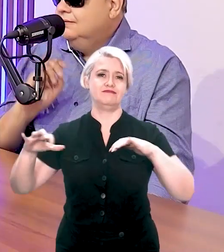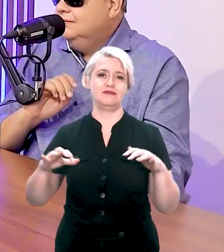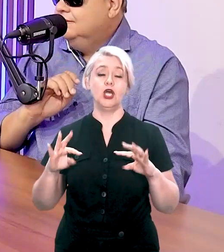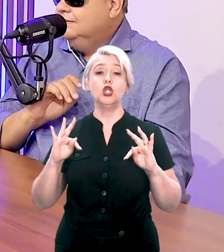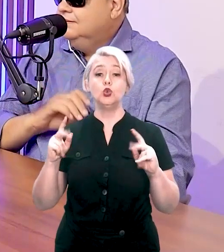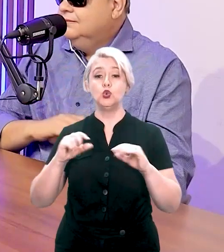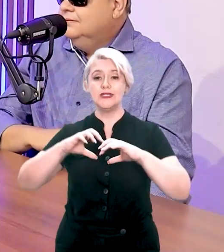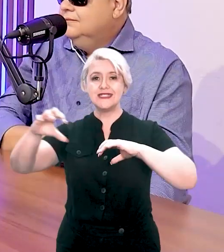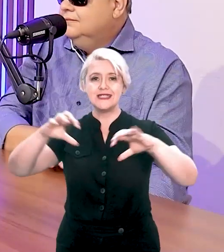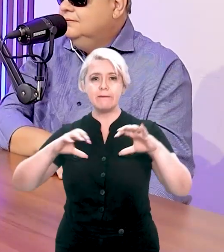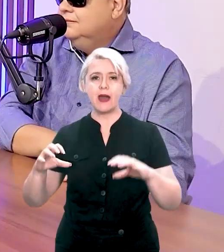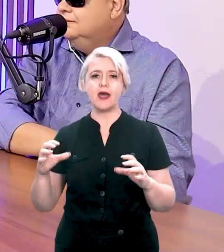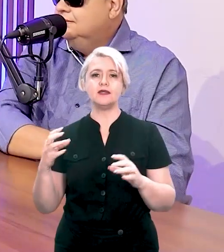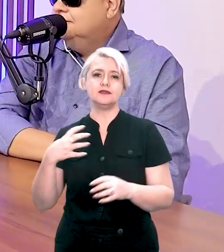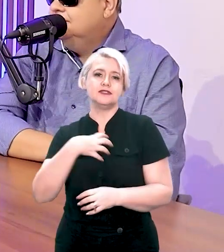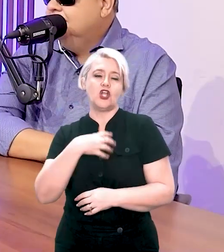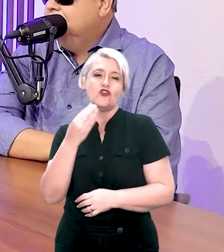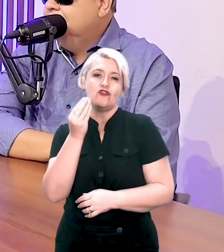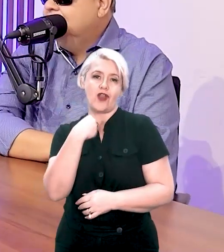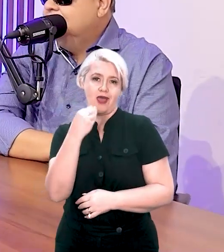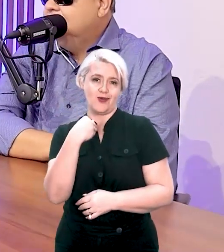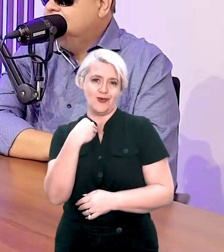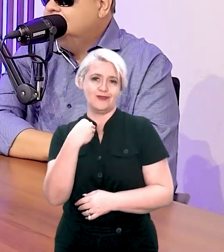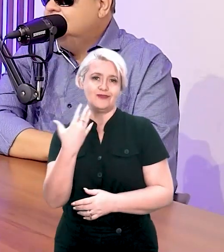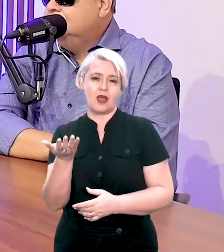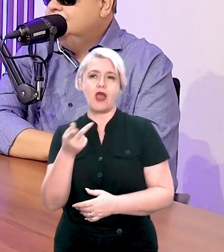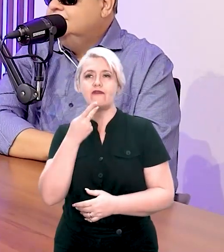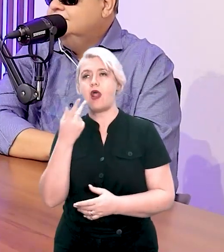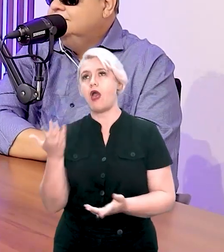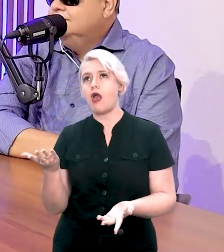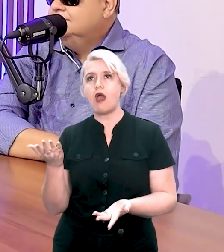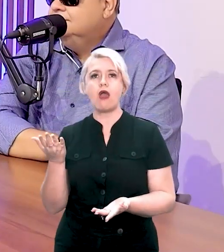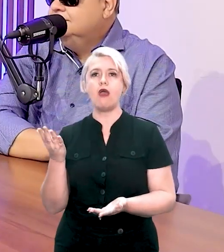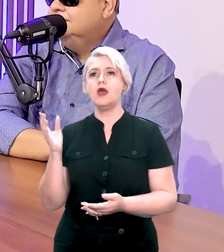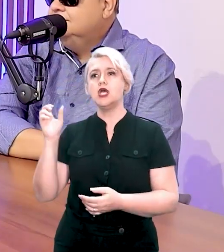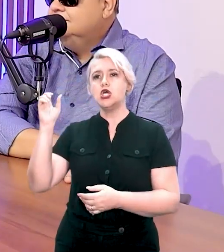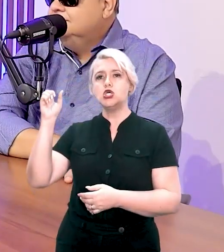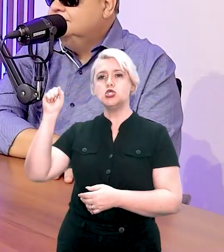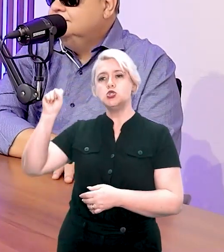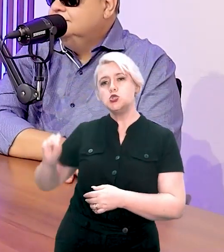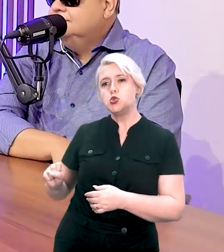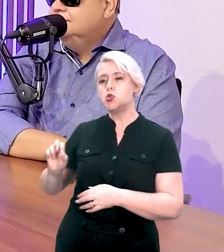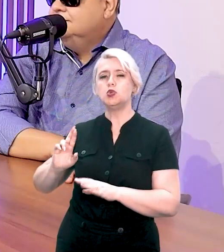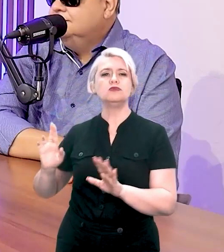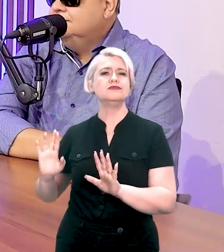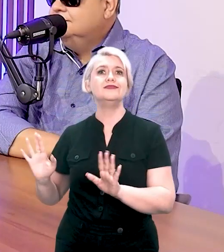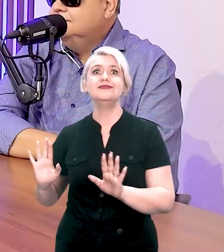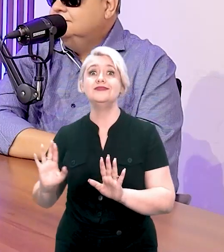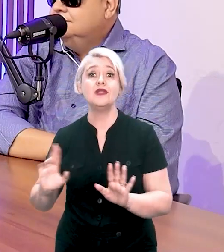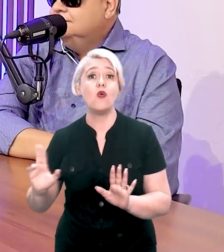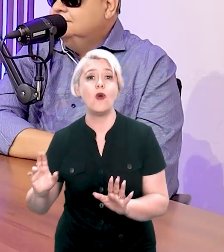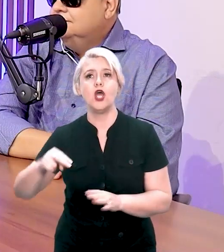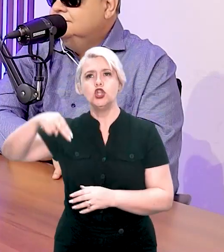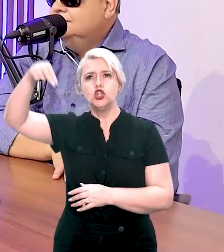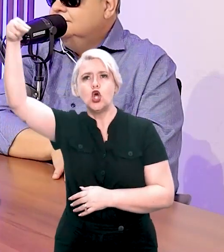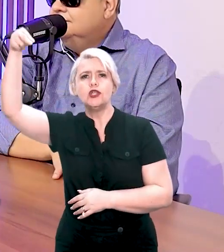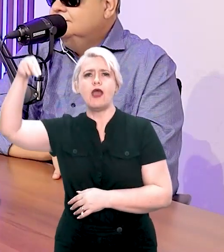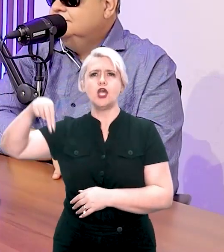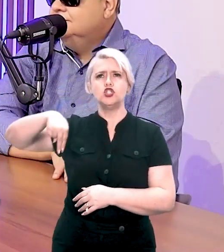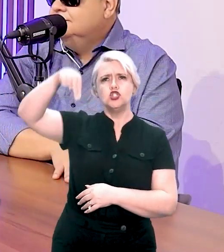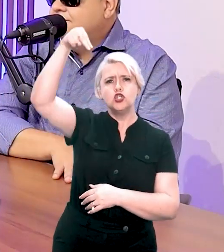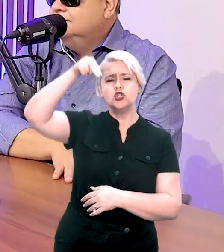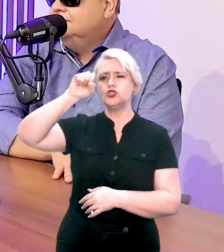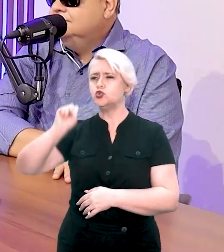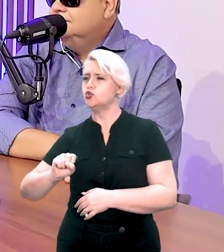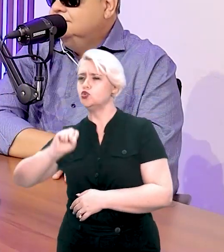Então, chamar de... não, porque lá no Sul, lá no isso... Não tem, cara. É Nordeste, é Norte, é Sudeste, todo mundo